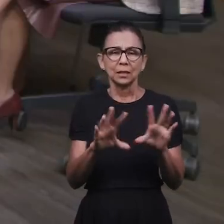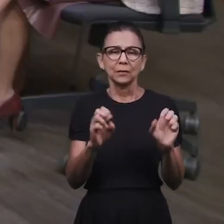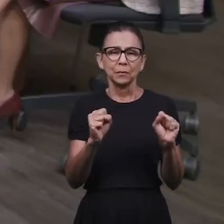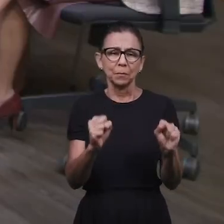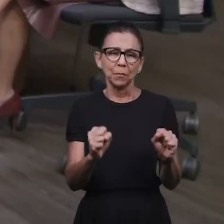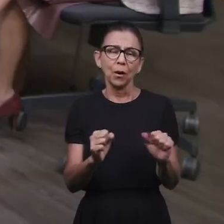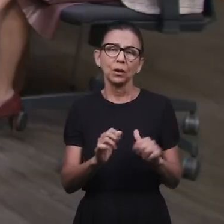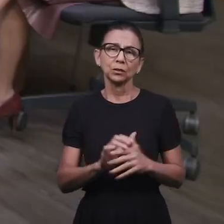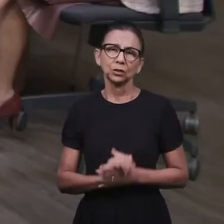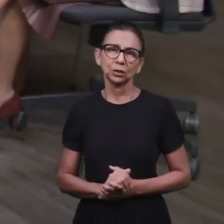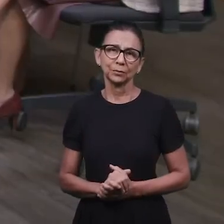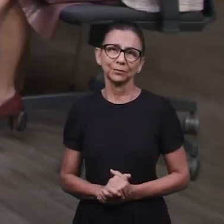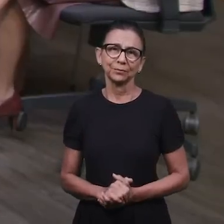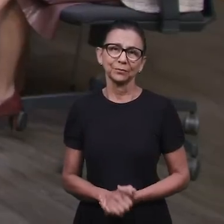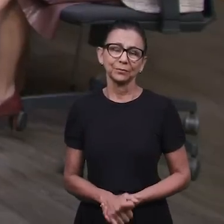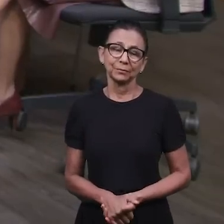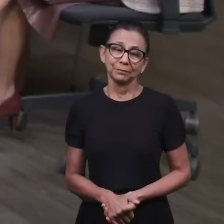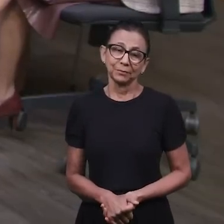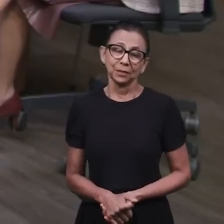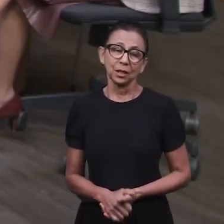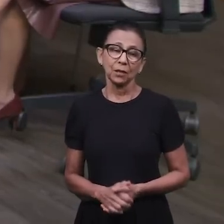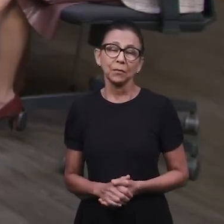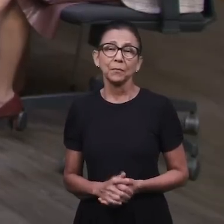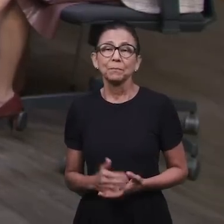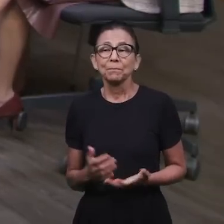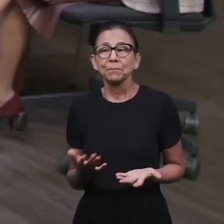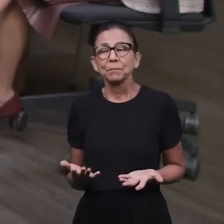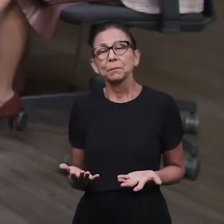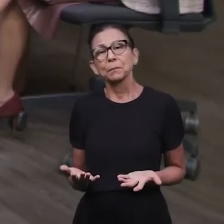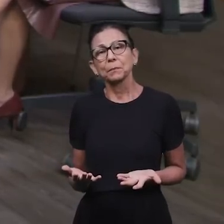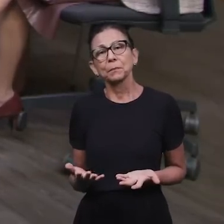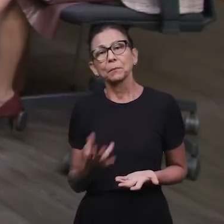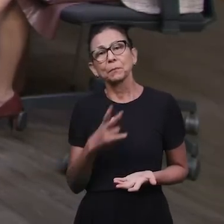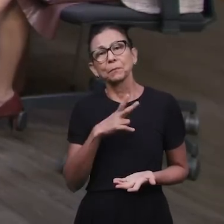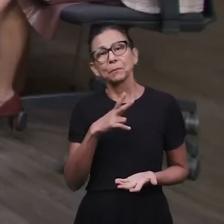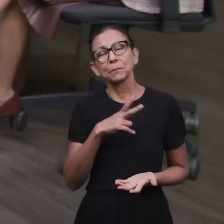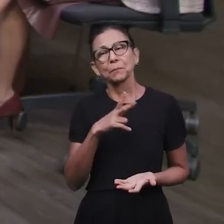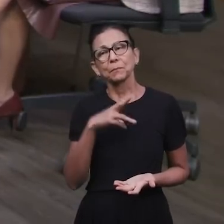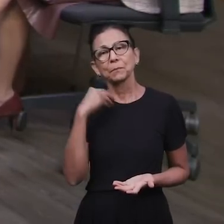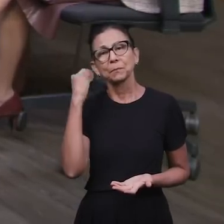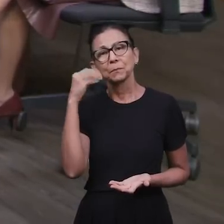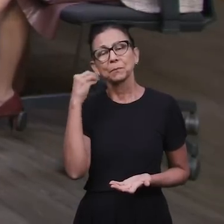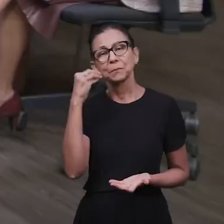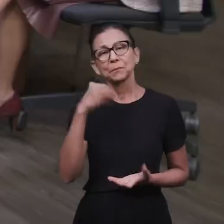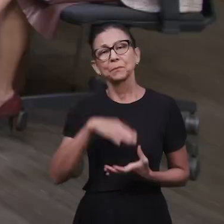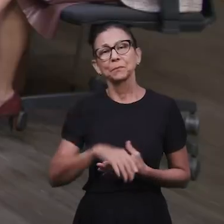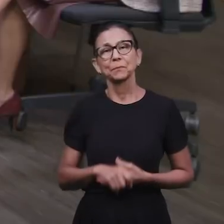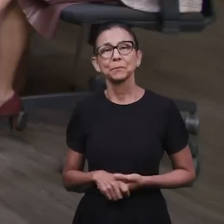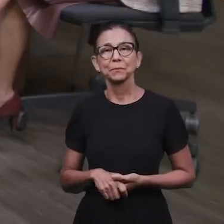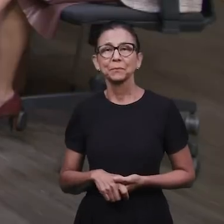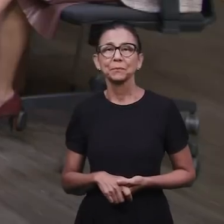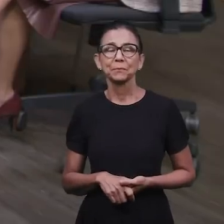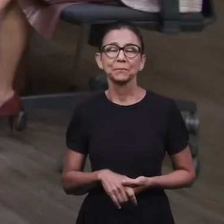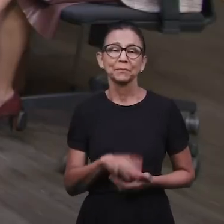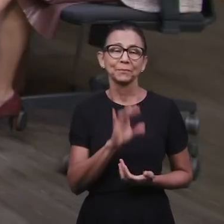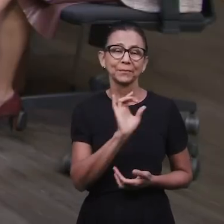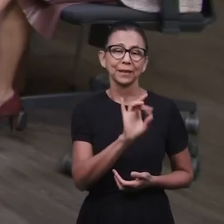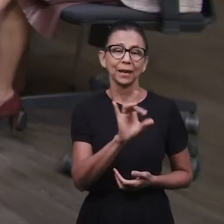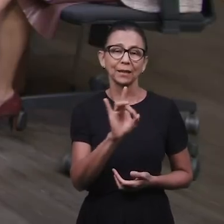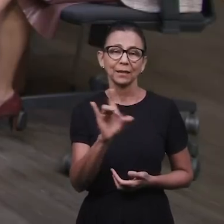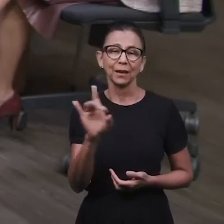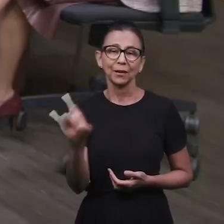é um caso. Né? Você tem a lei, a palavra do Senhor